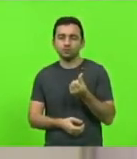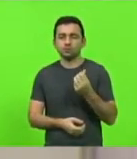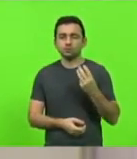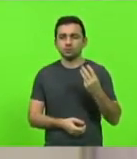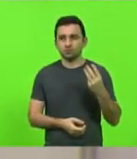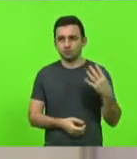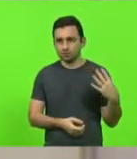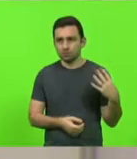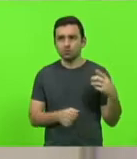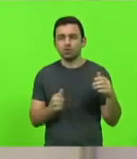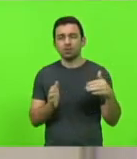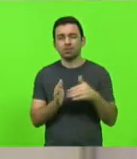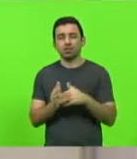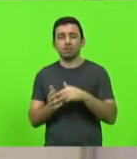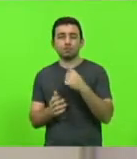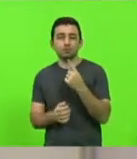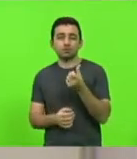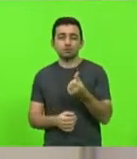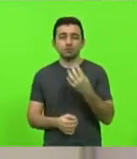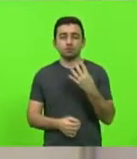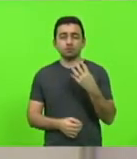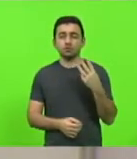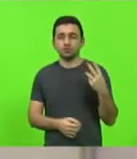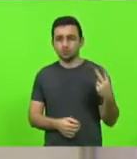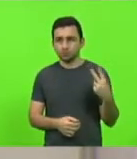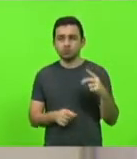1634 a 1642,